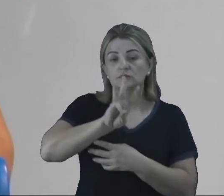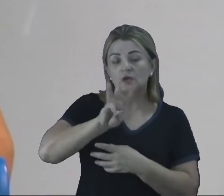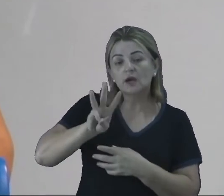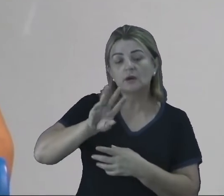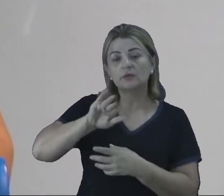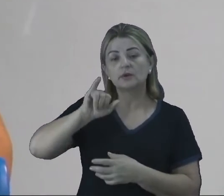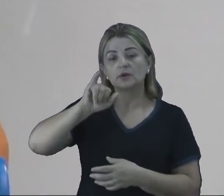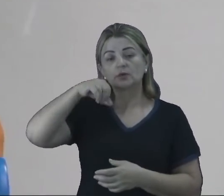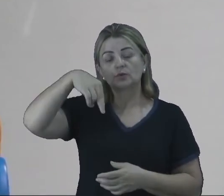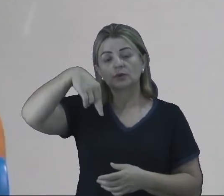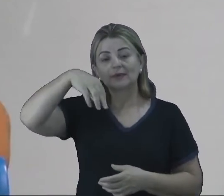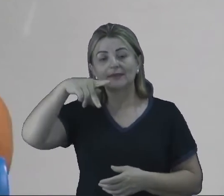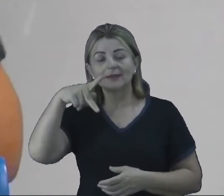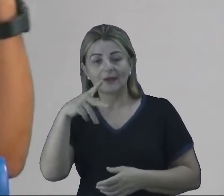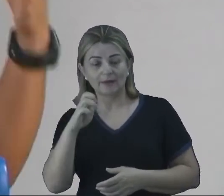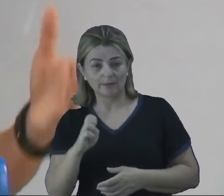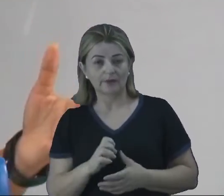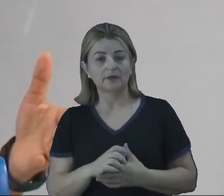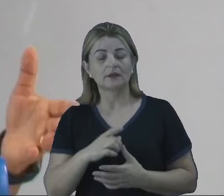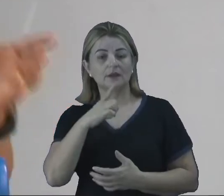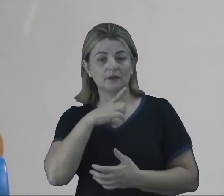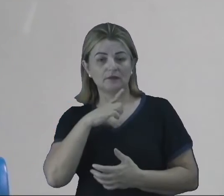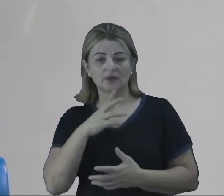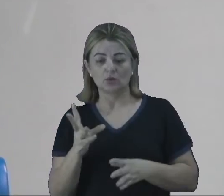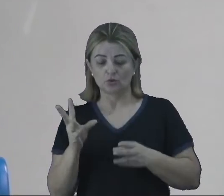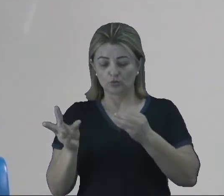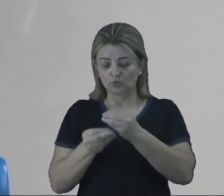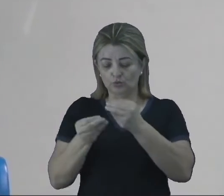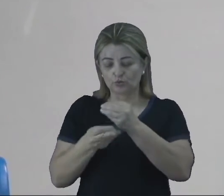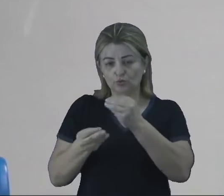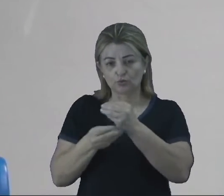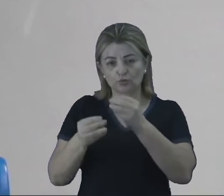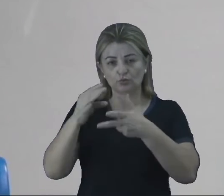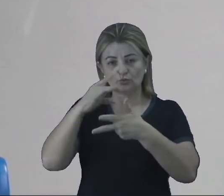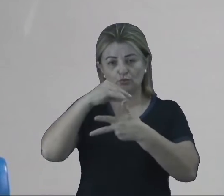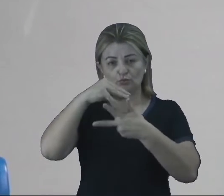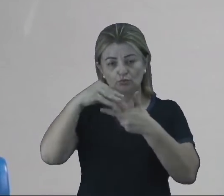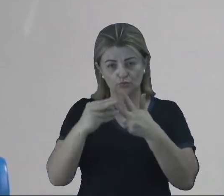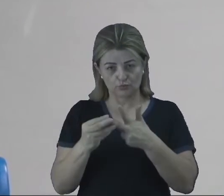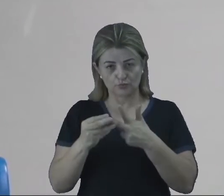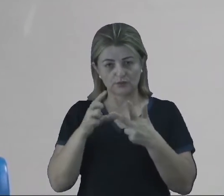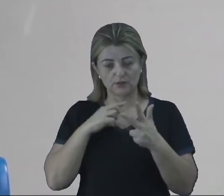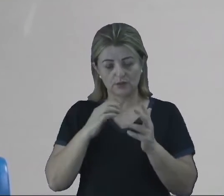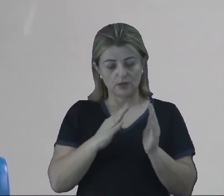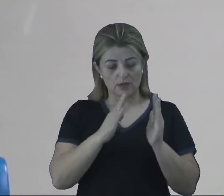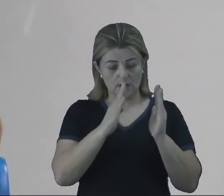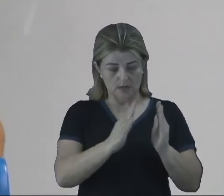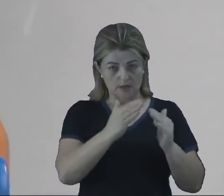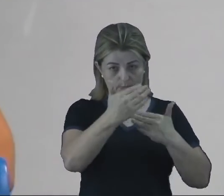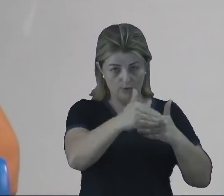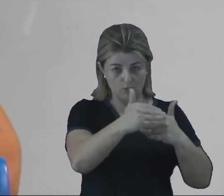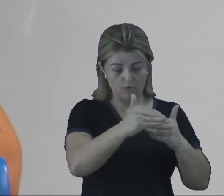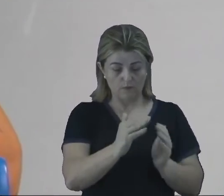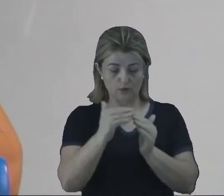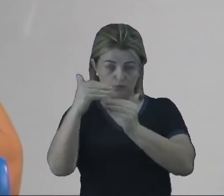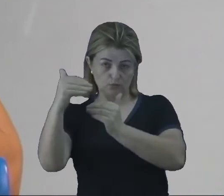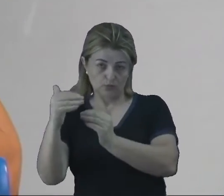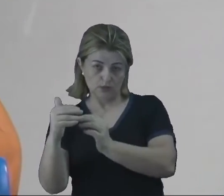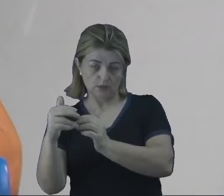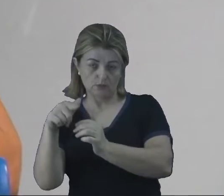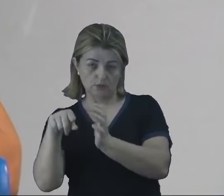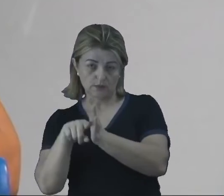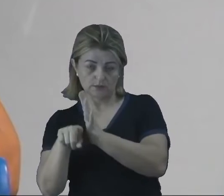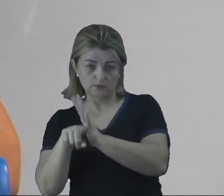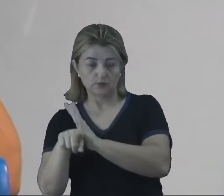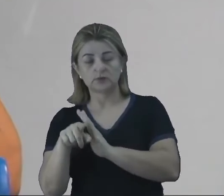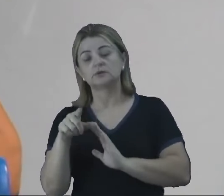é a principal característica do texto B. Mas você vai lá e você vai ver o quê? Não, que o texto B não traz essa parte, quem traz é o texto